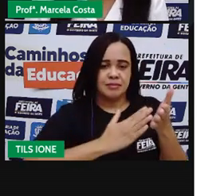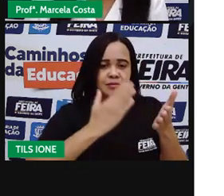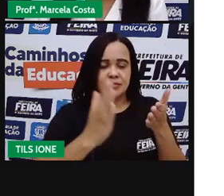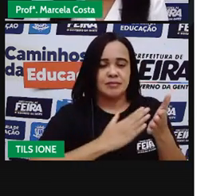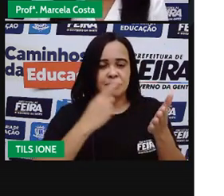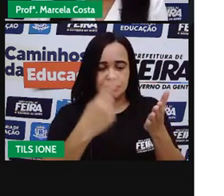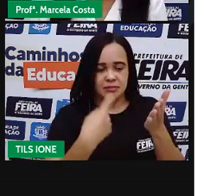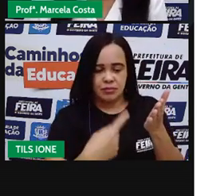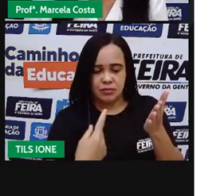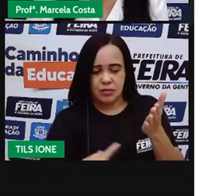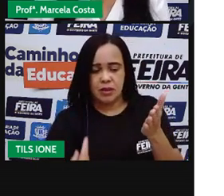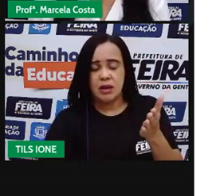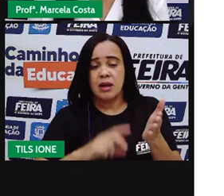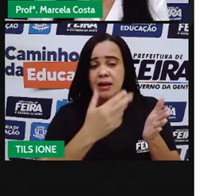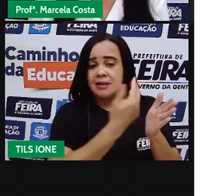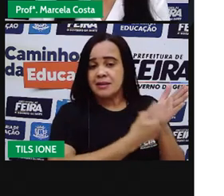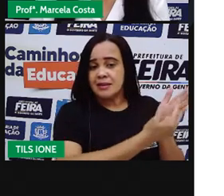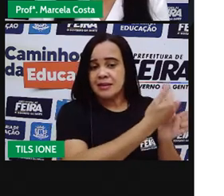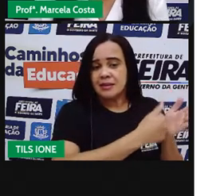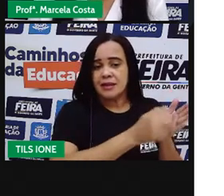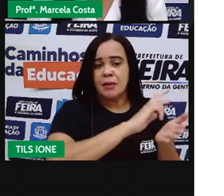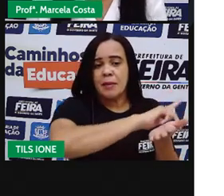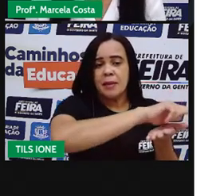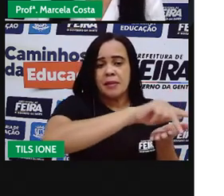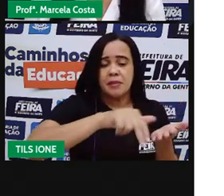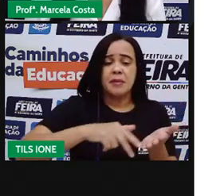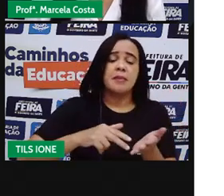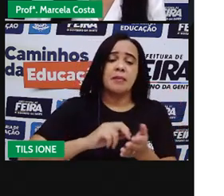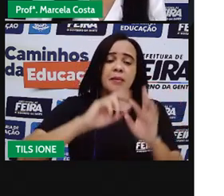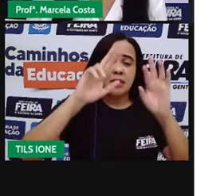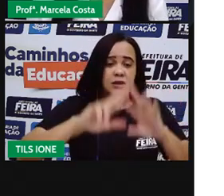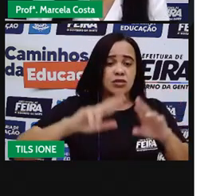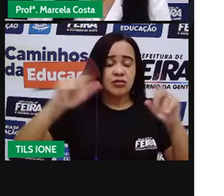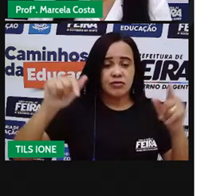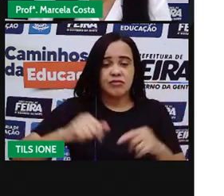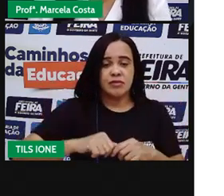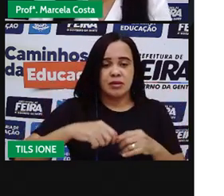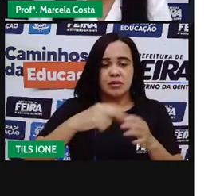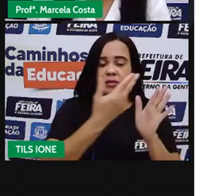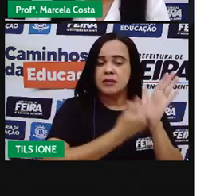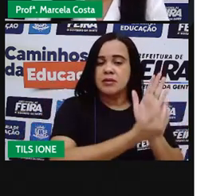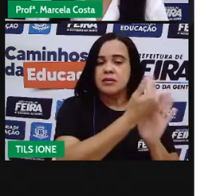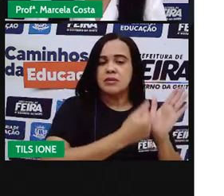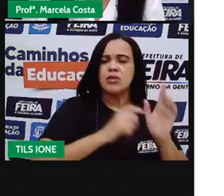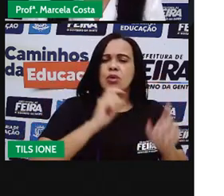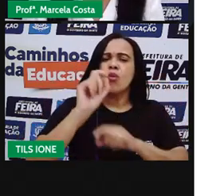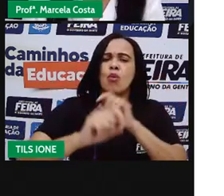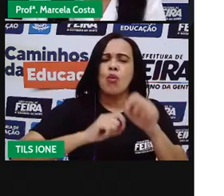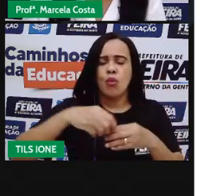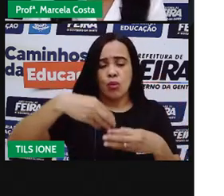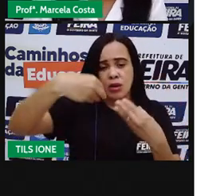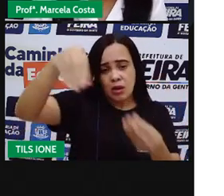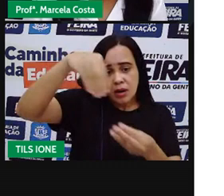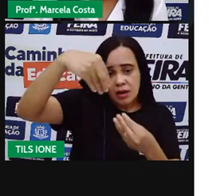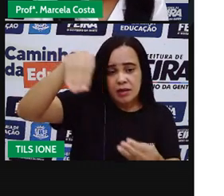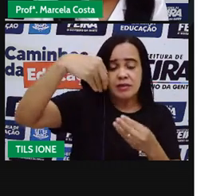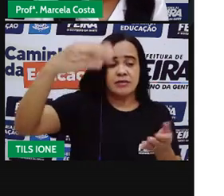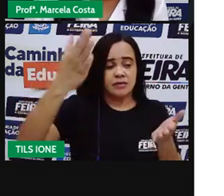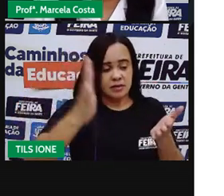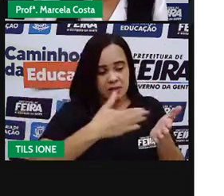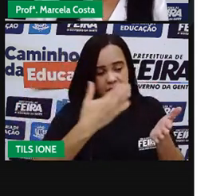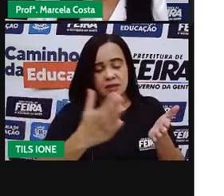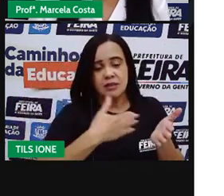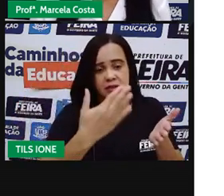pessoas diferentes. Você pode recortar aí imagens de revistas, de livros, para fazer esse